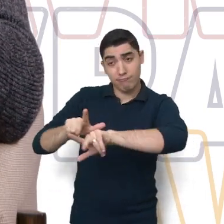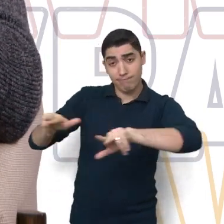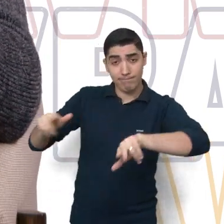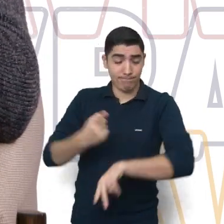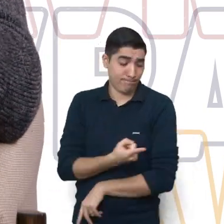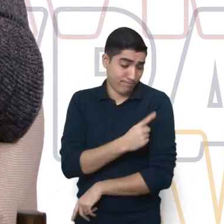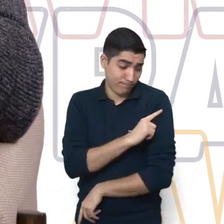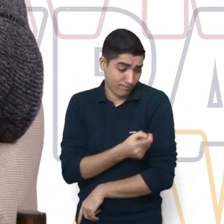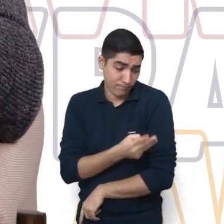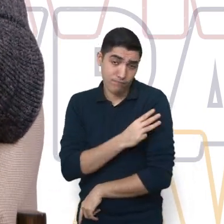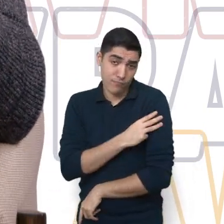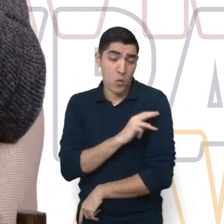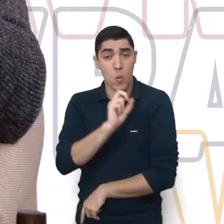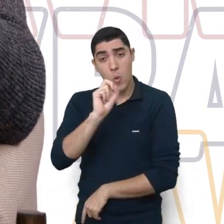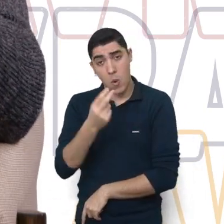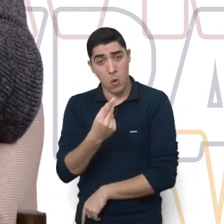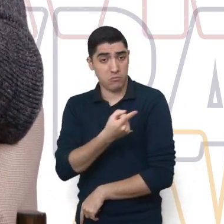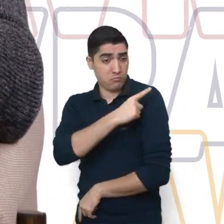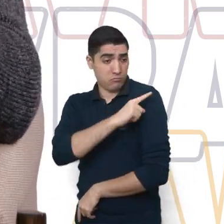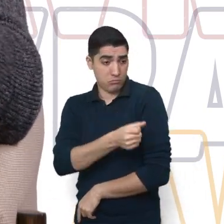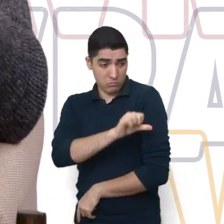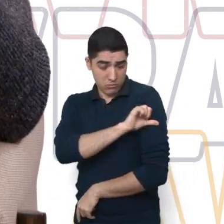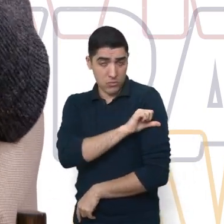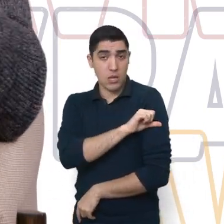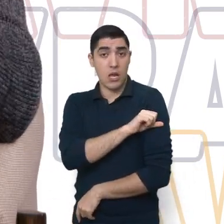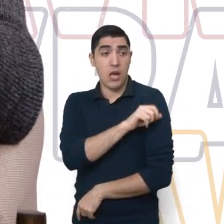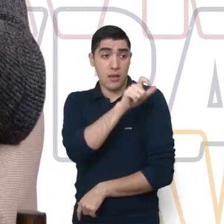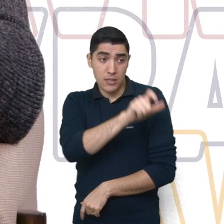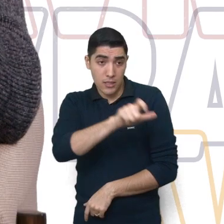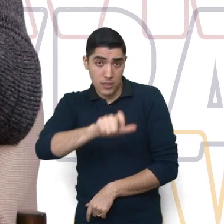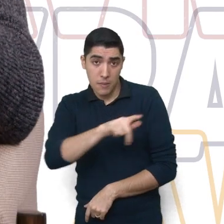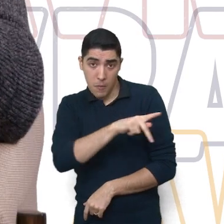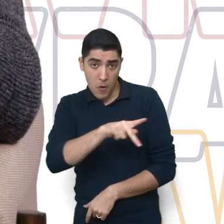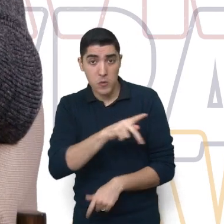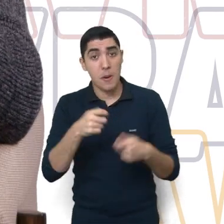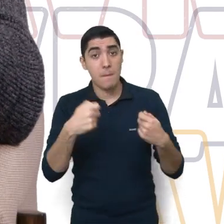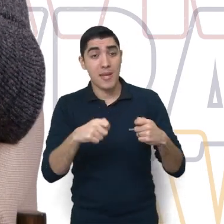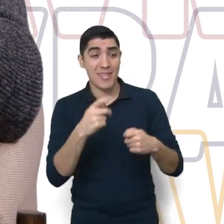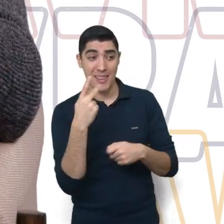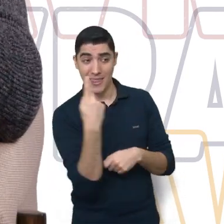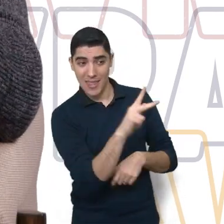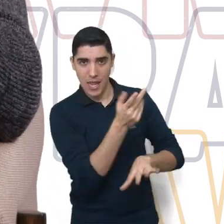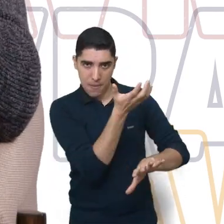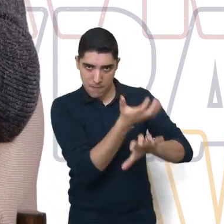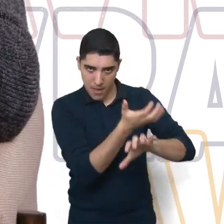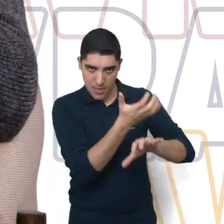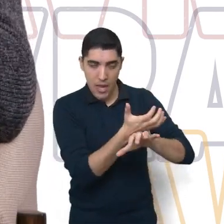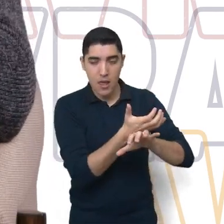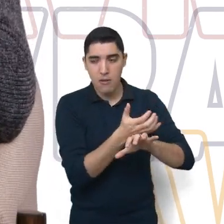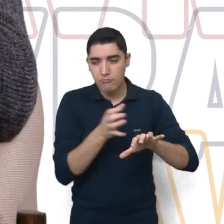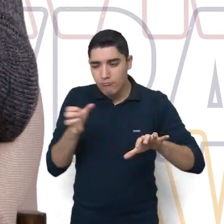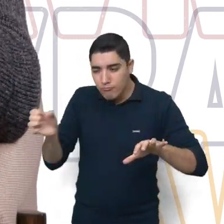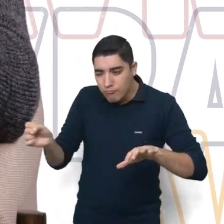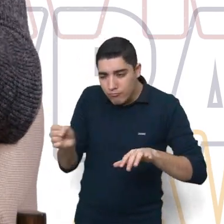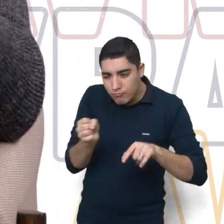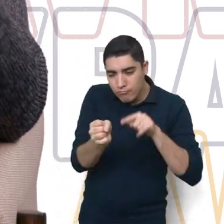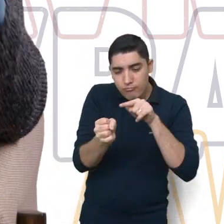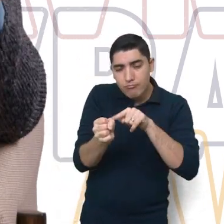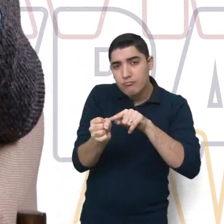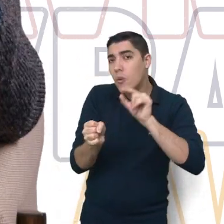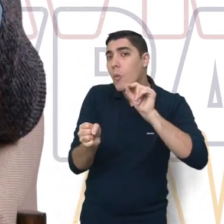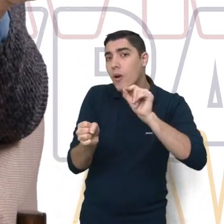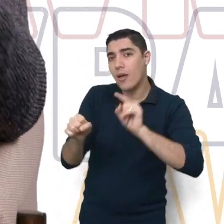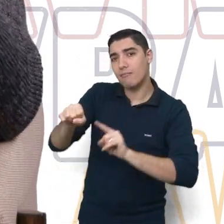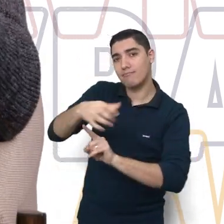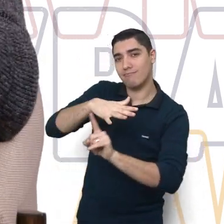eles devem utilizar né dentro das suas disciplinas essas questões ambientais